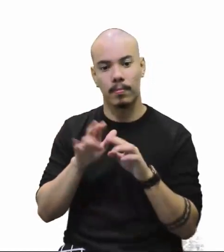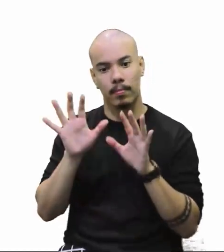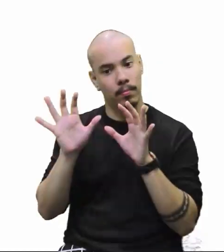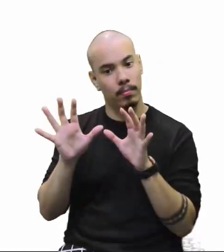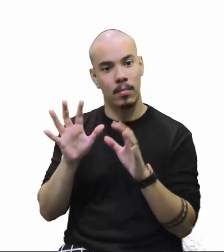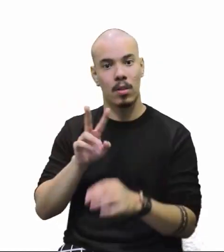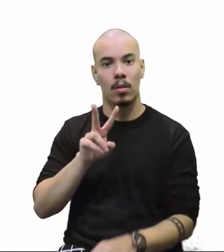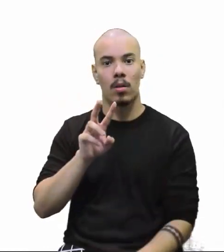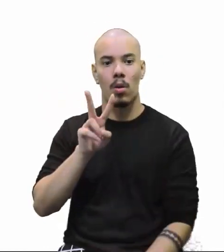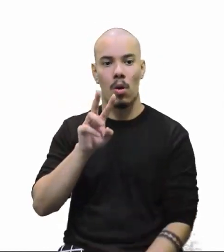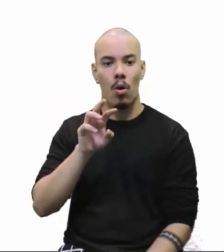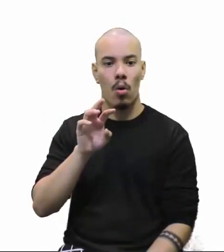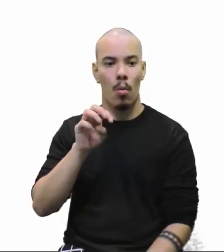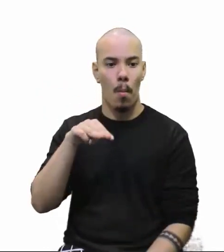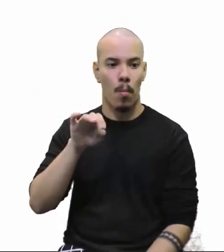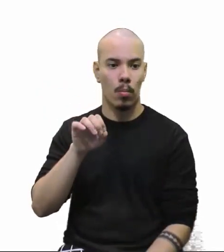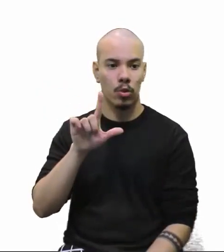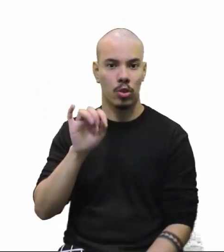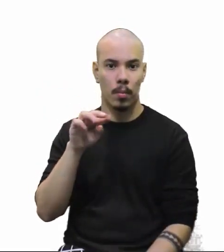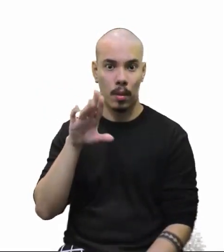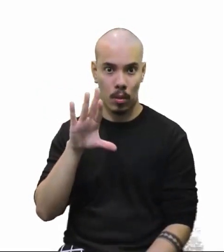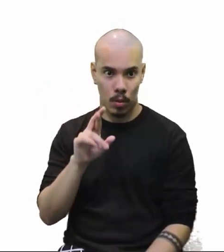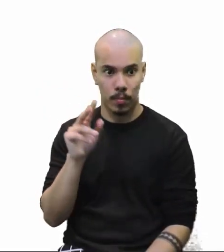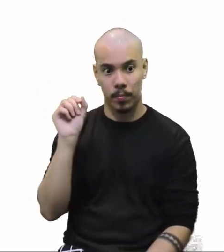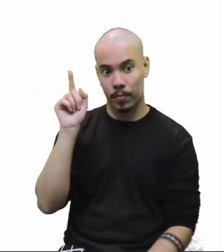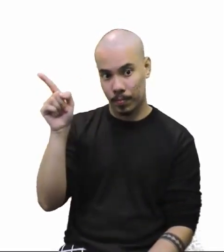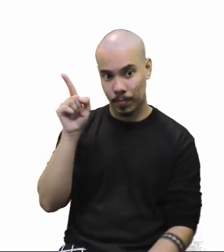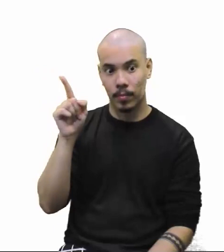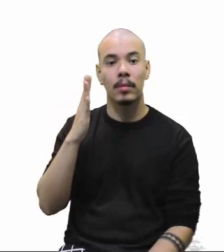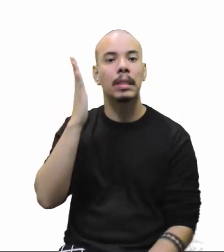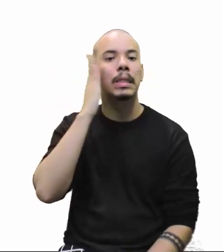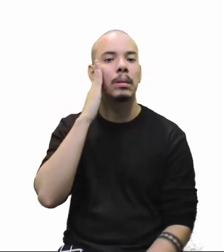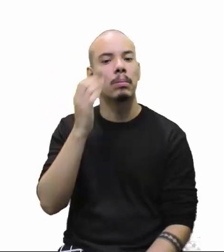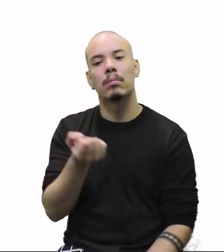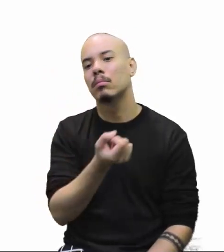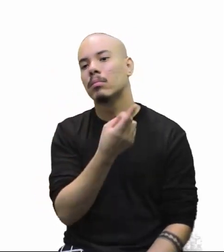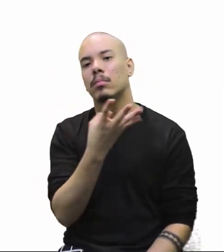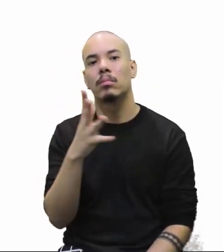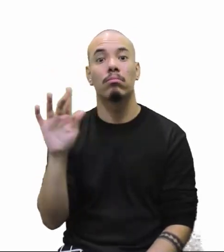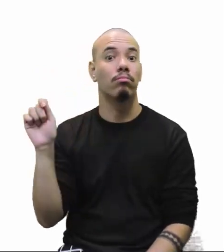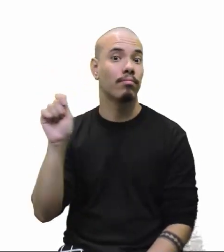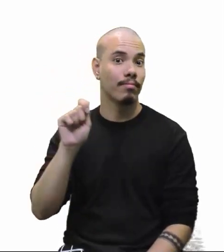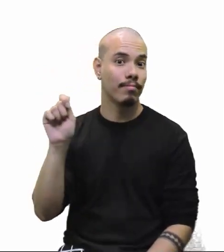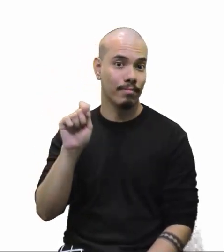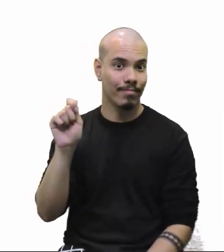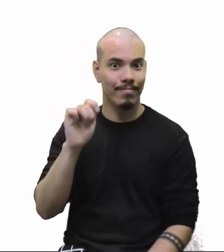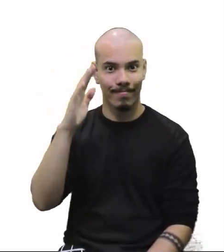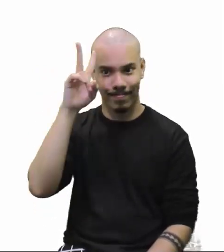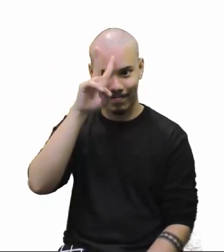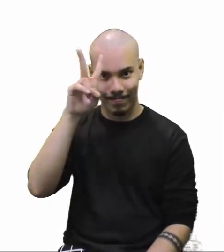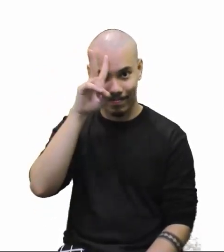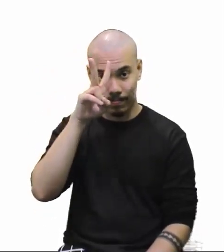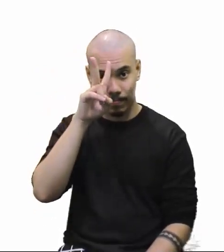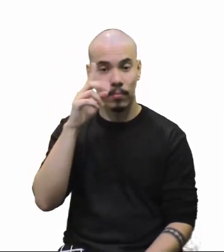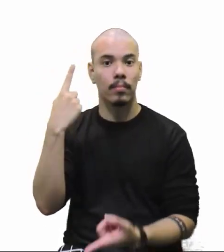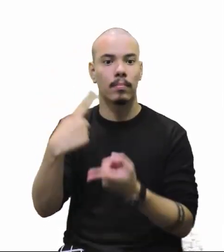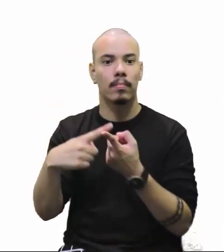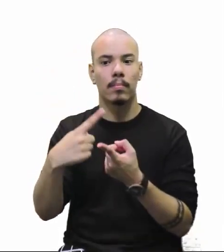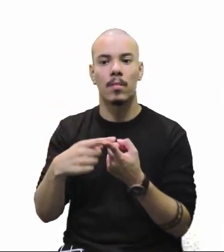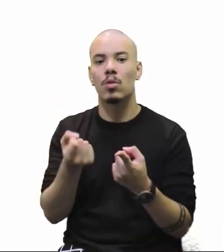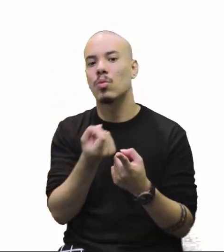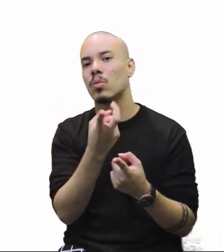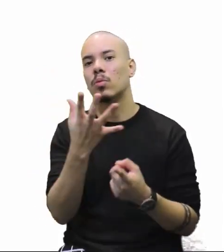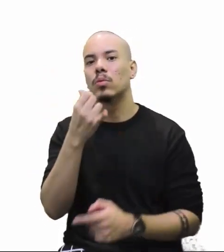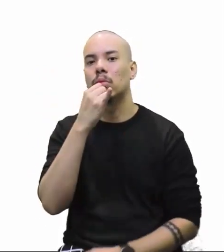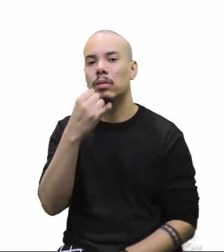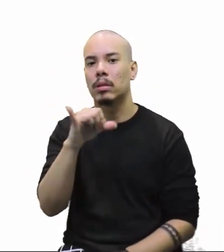multímetro. Bom, amperímetro, obter a medida da intensidade de fluxo de corrente elétrica.